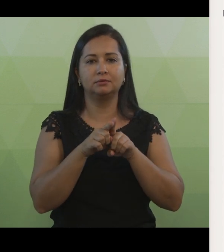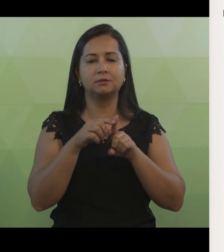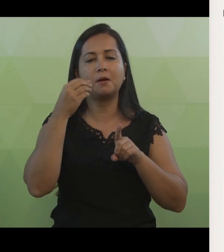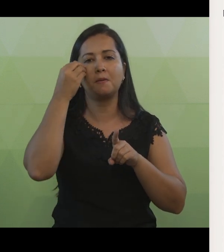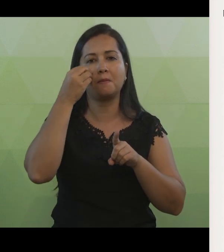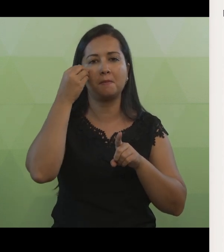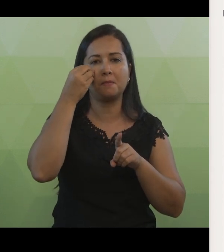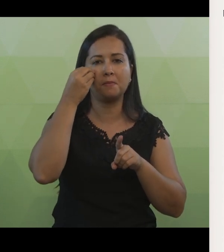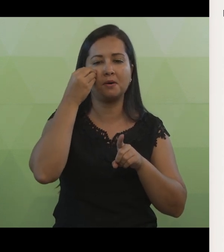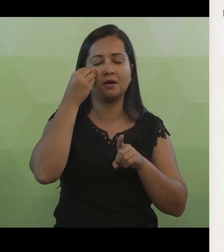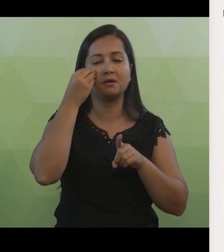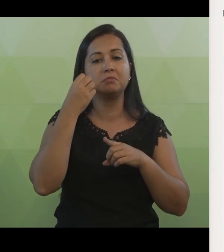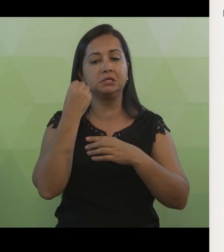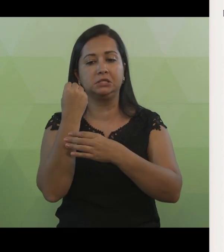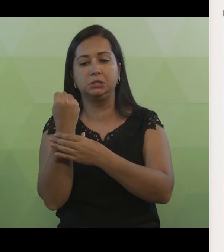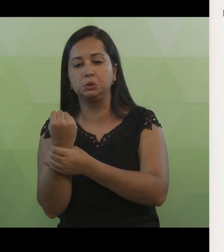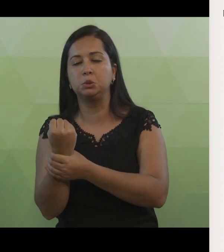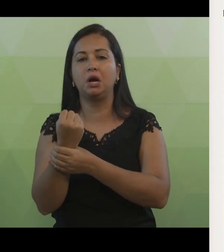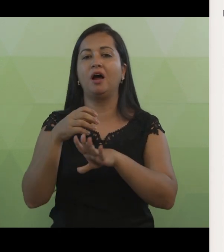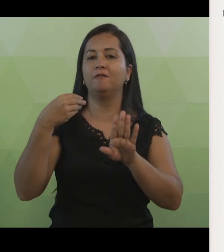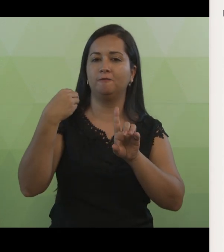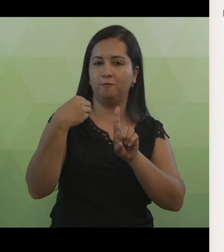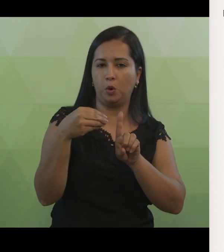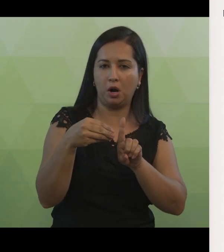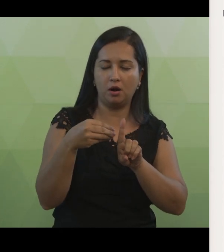voltados para a área de segurança e vulnerabilidades.